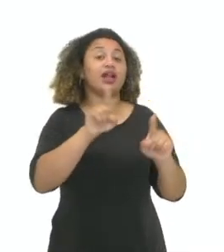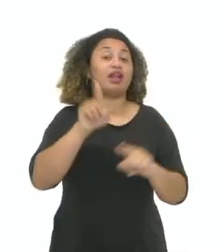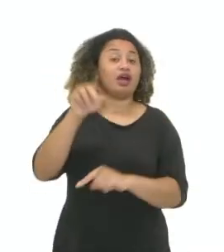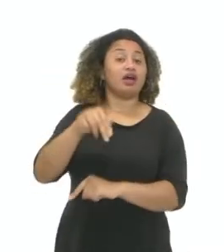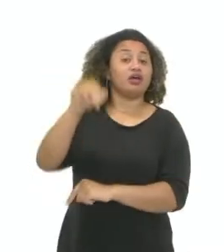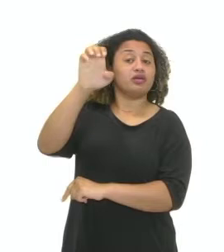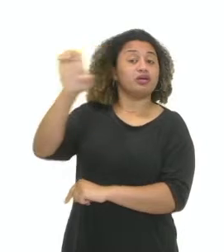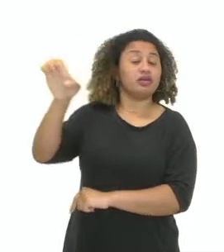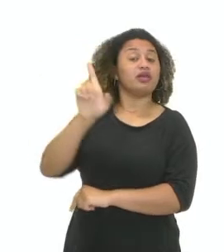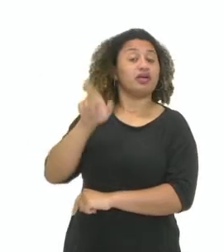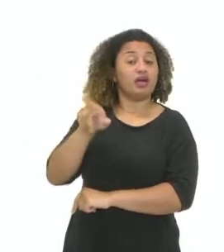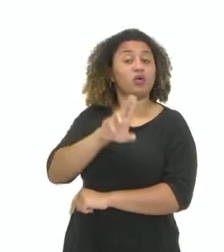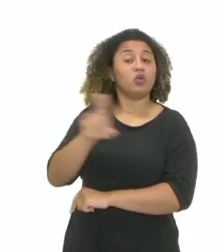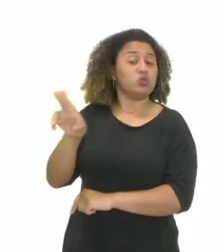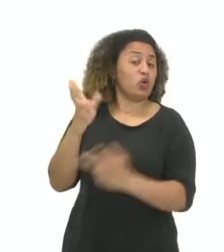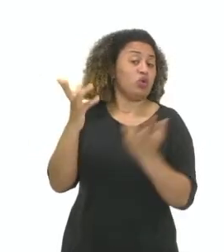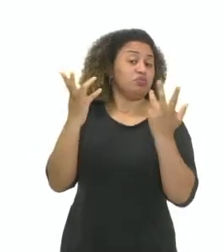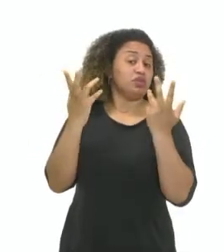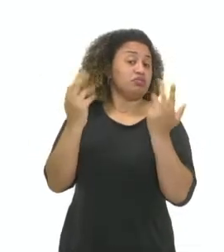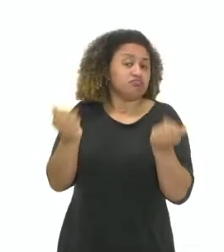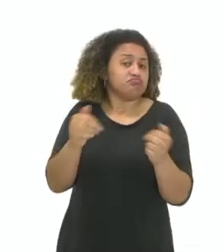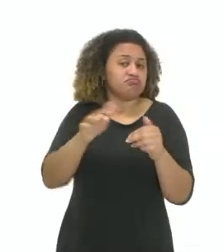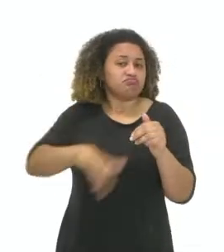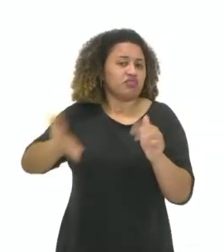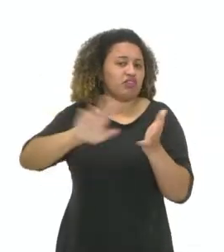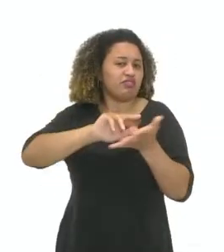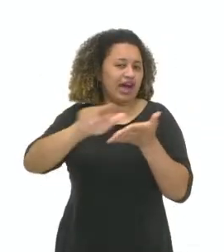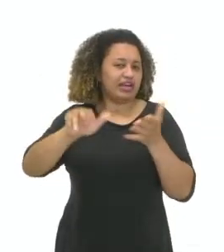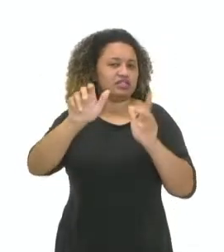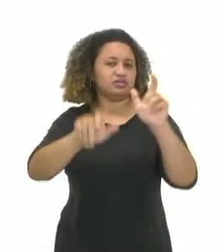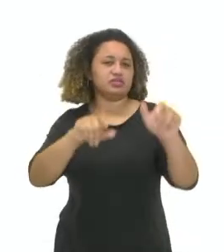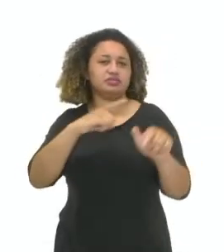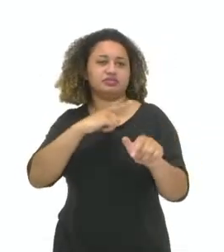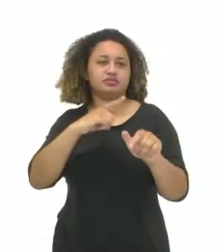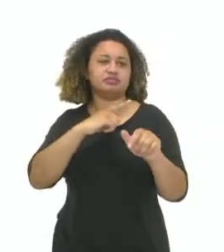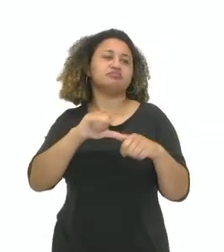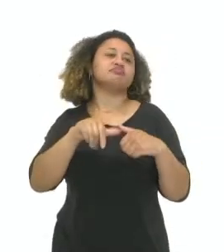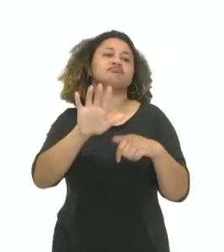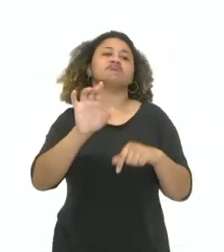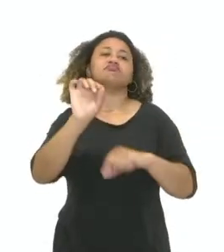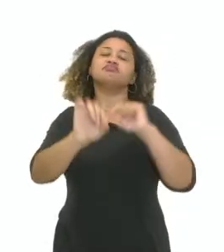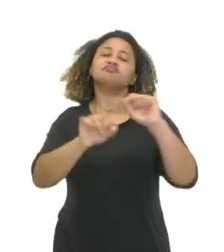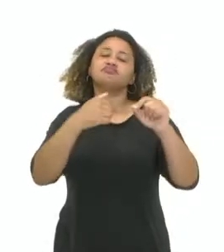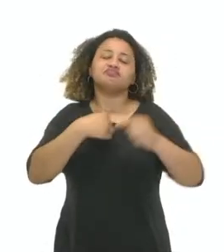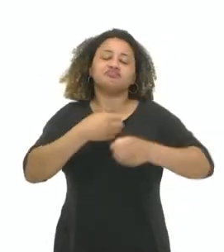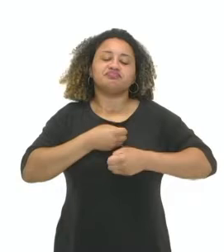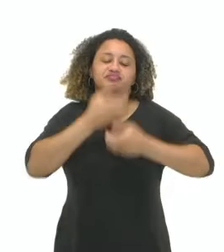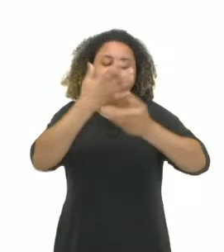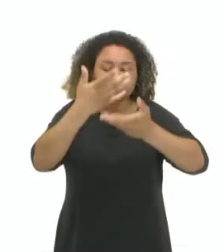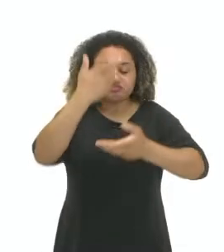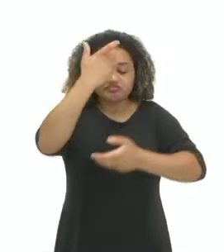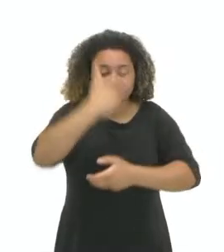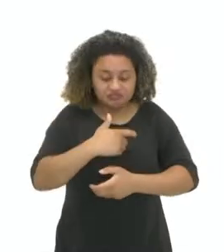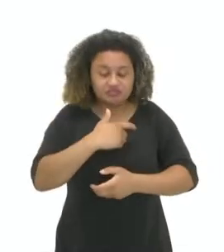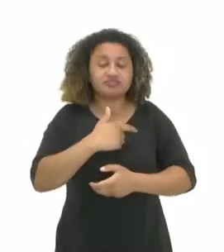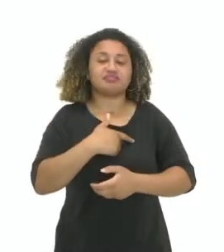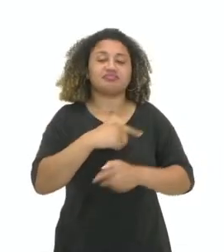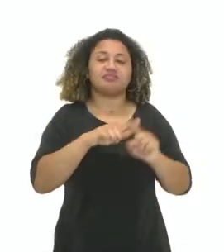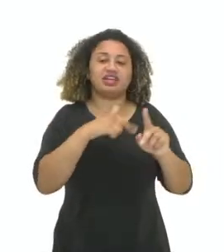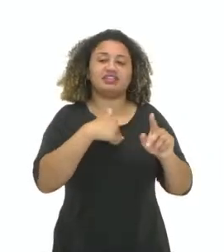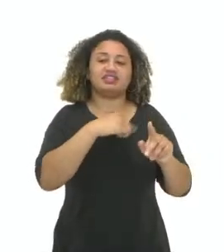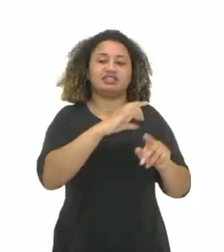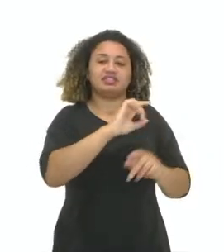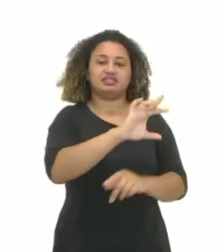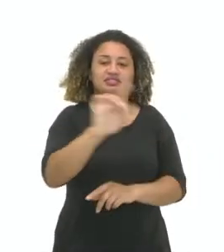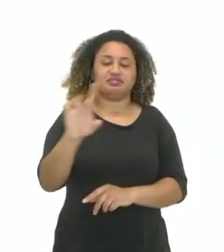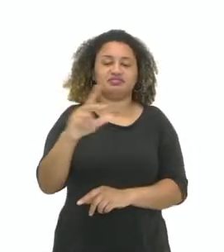nome comum, assim como João e José para nós aqui. Quanto mais ele se define, mais se individualiza, pois